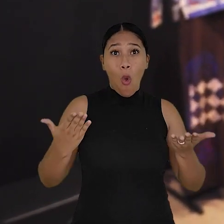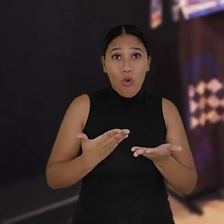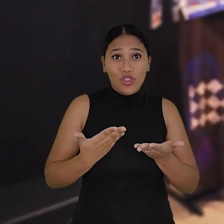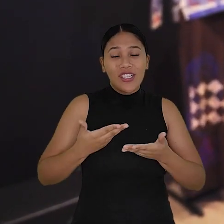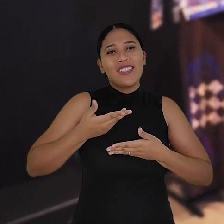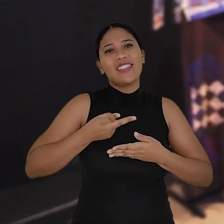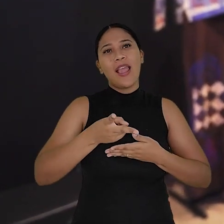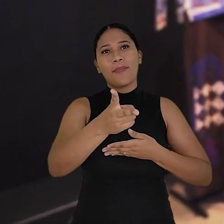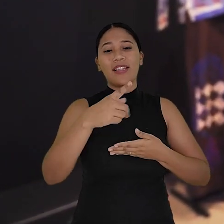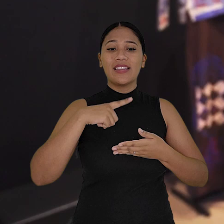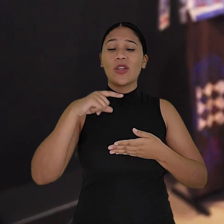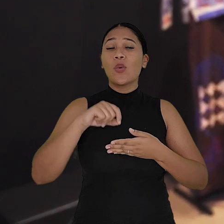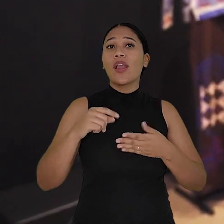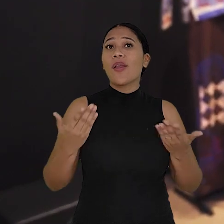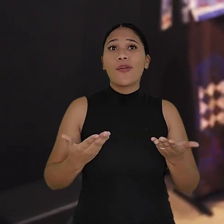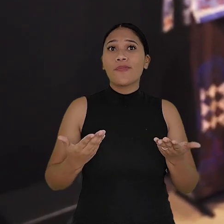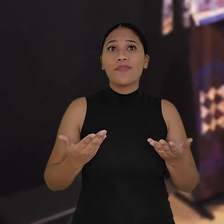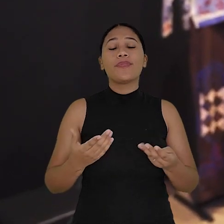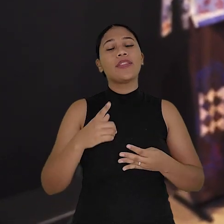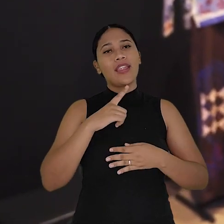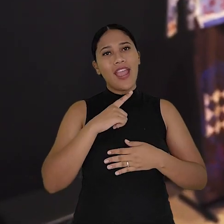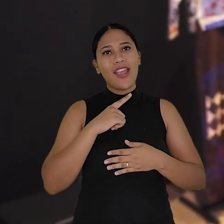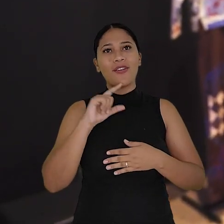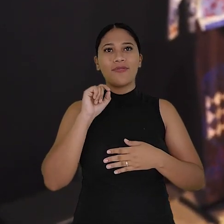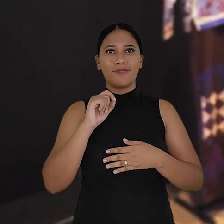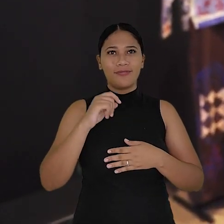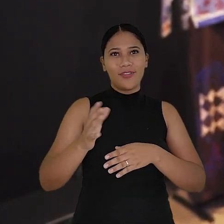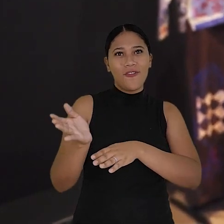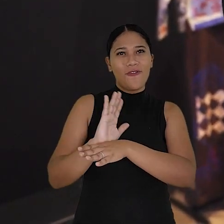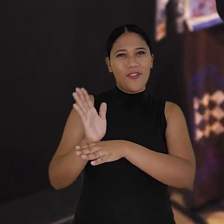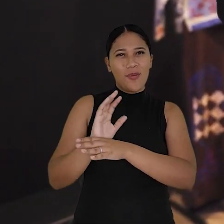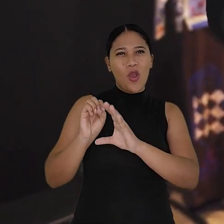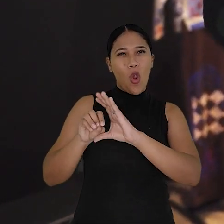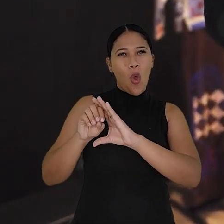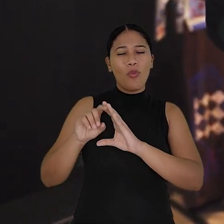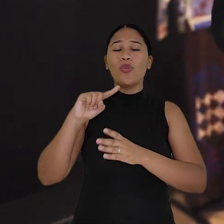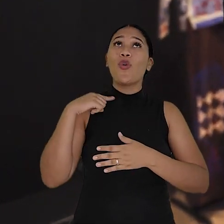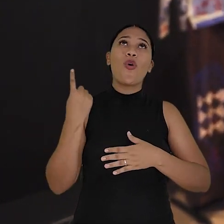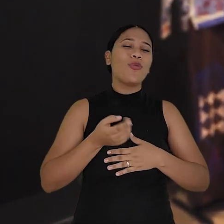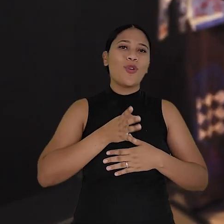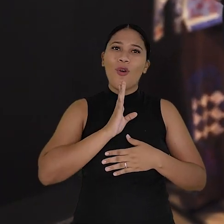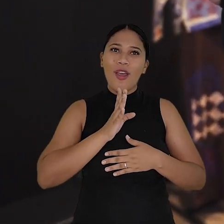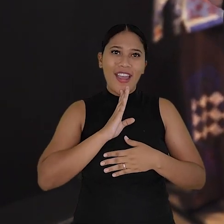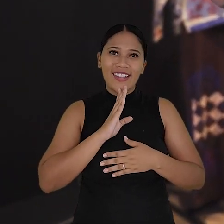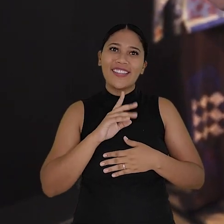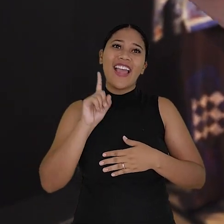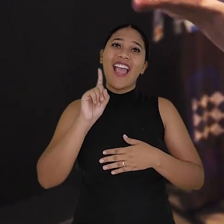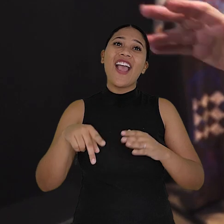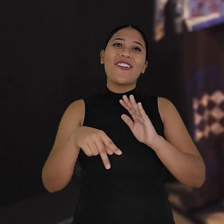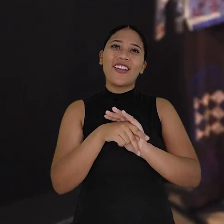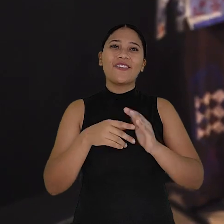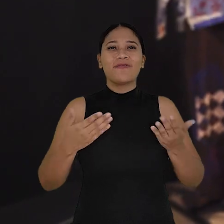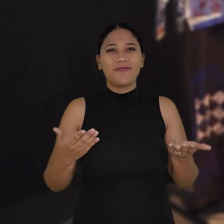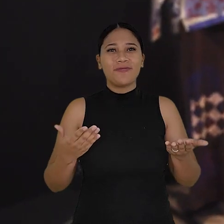gente tem aqui no Armorial Hoje e Sempre? A gente tem aquele filme da Globo que todo mundo conhece, do Alto da